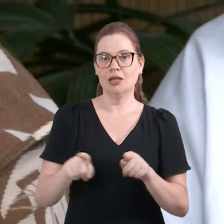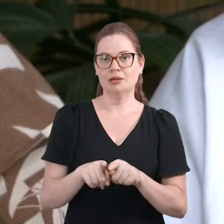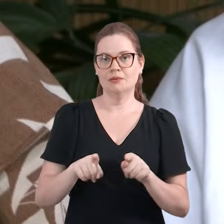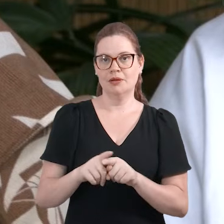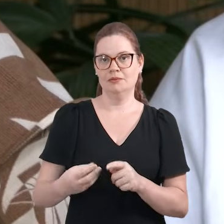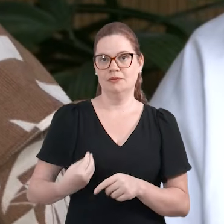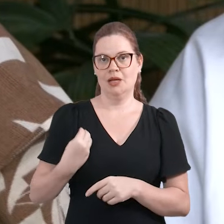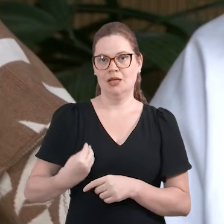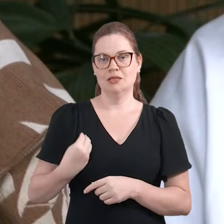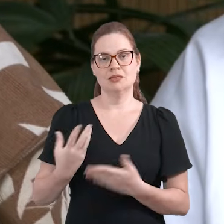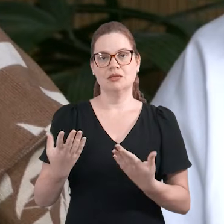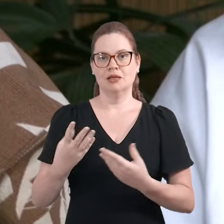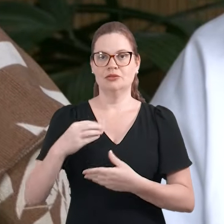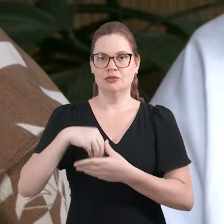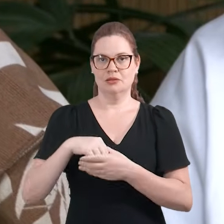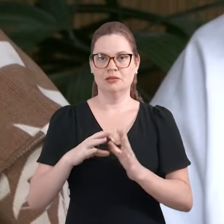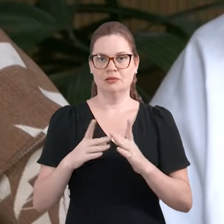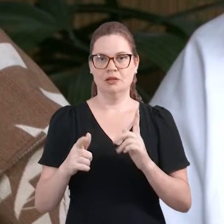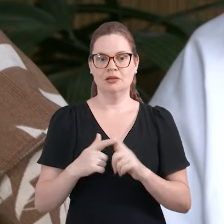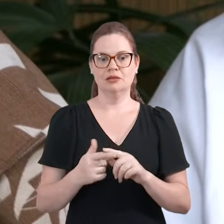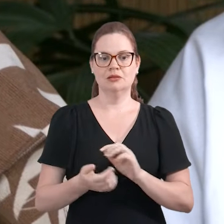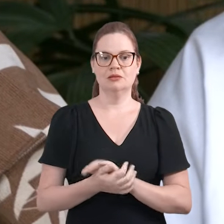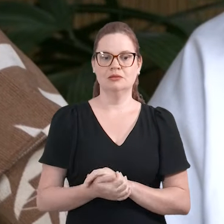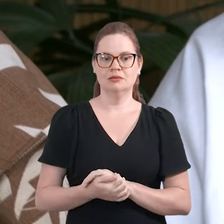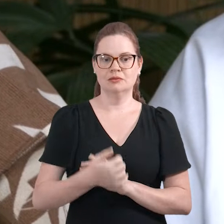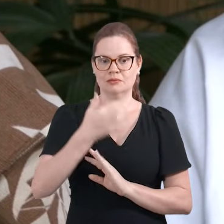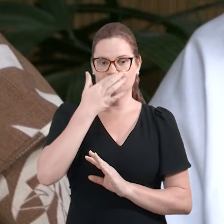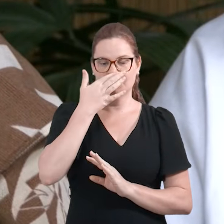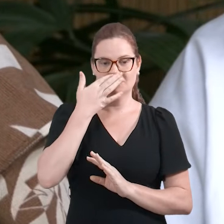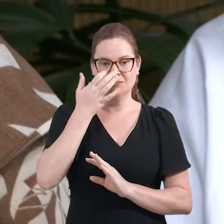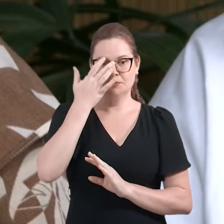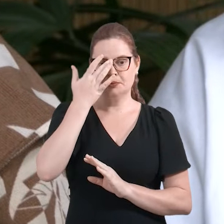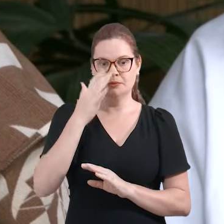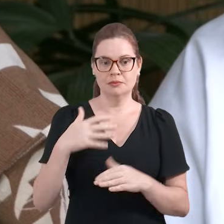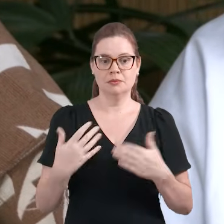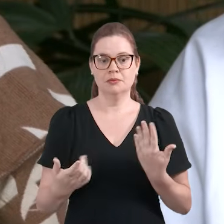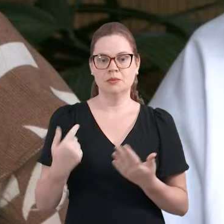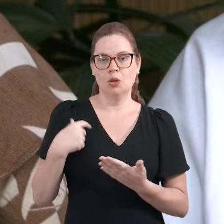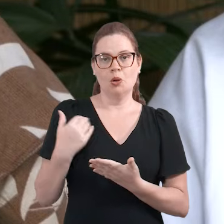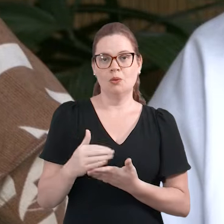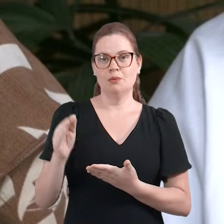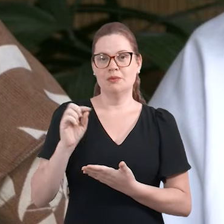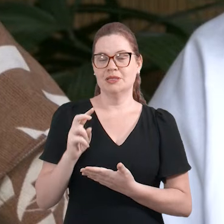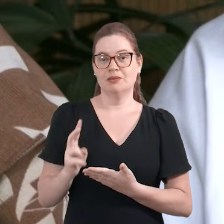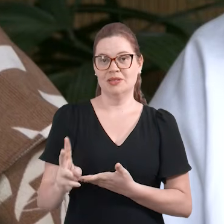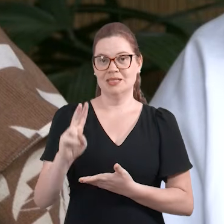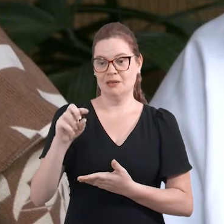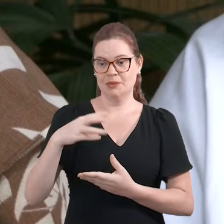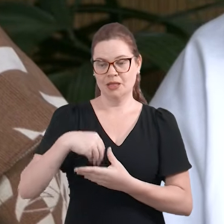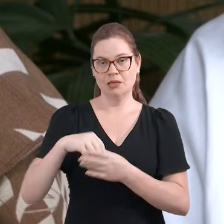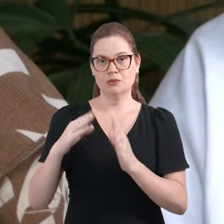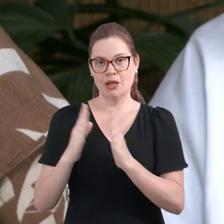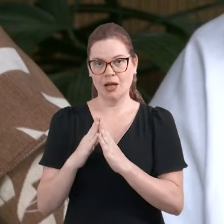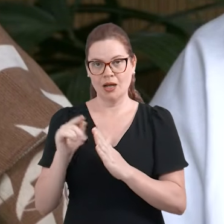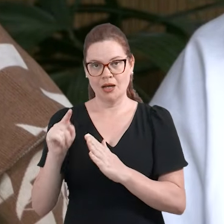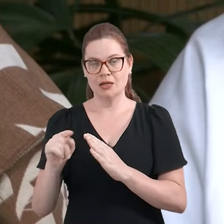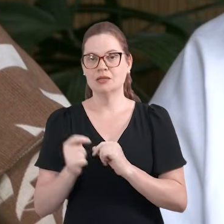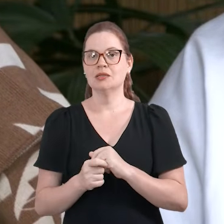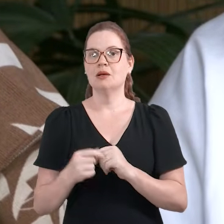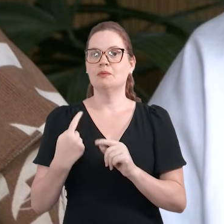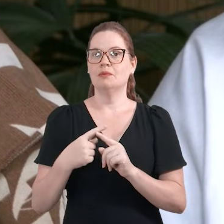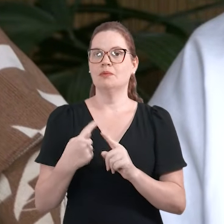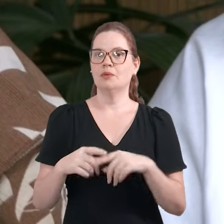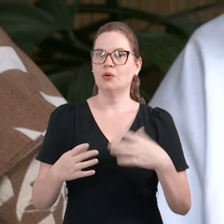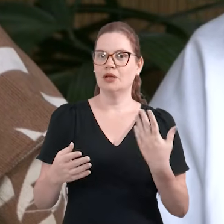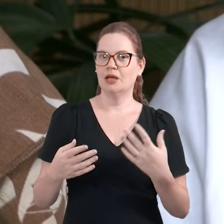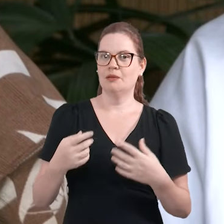obra. E em cada cidade foi assim, né? Iniciou sempre numa casa, uma família que aceitava aquele chamado. Os